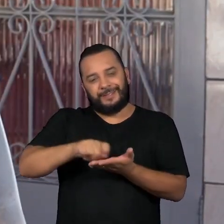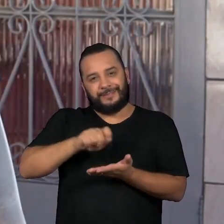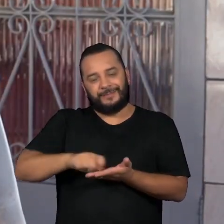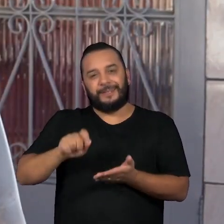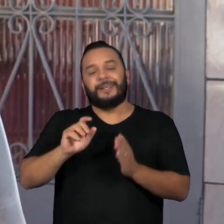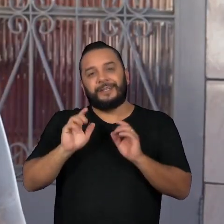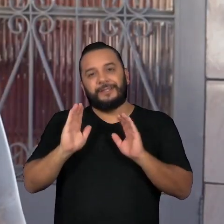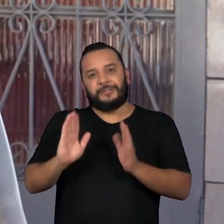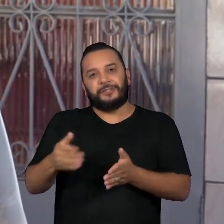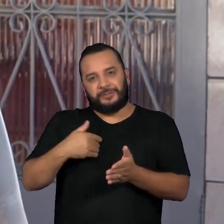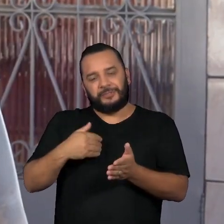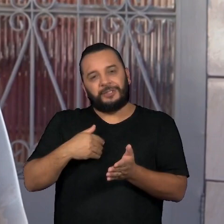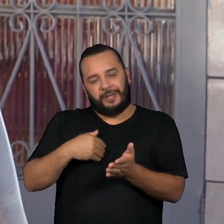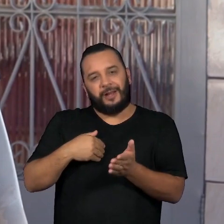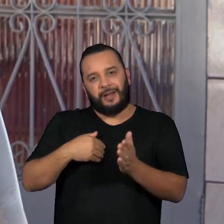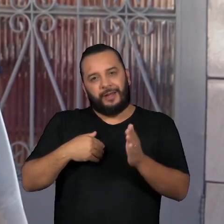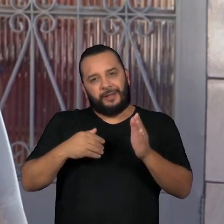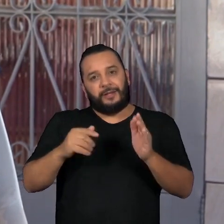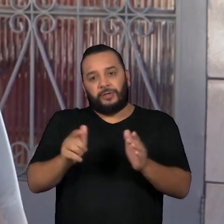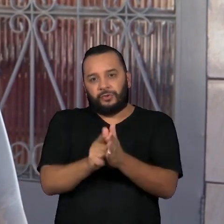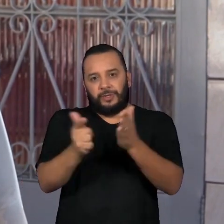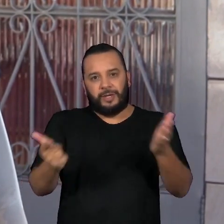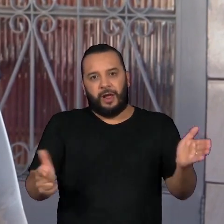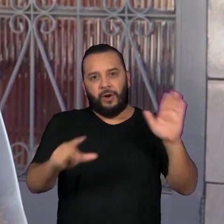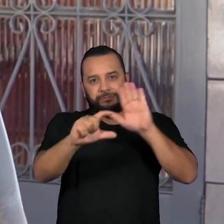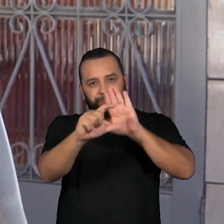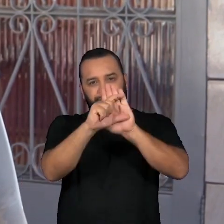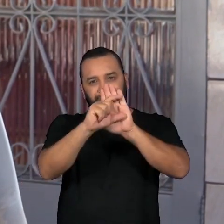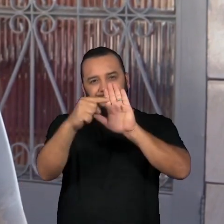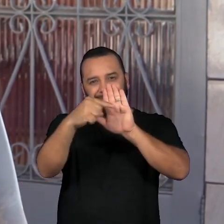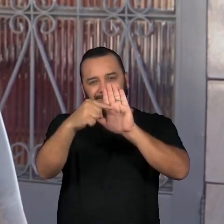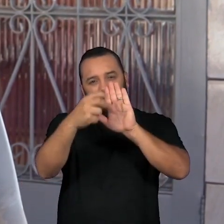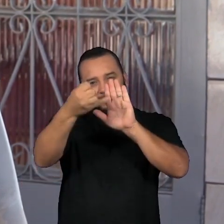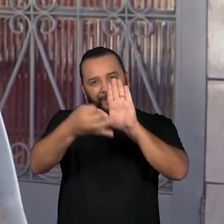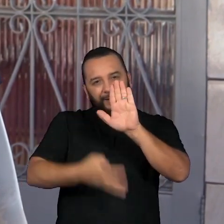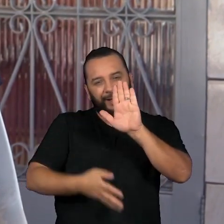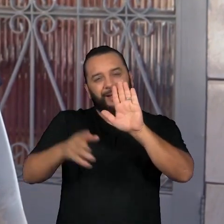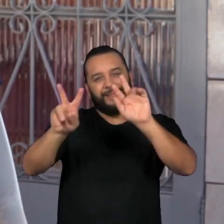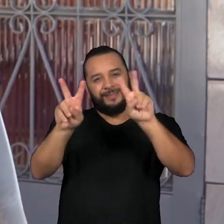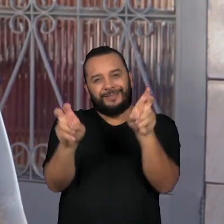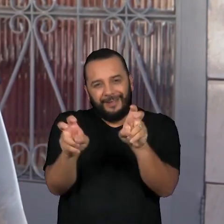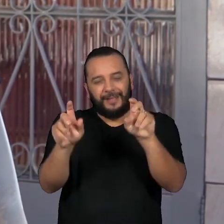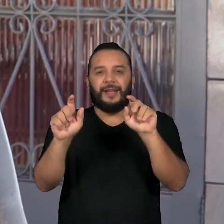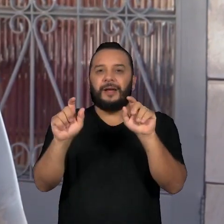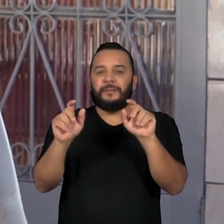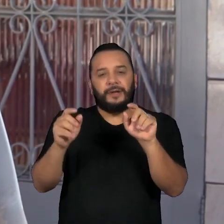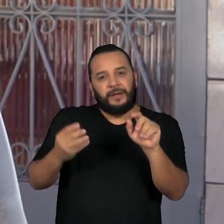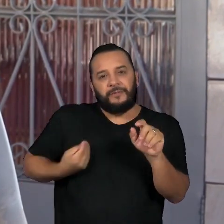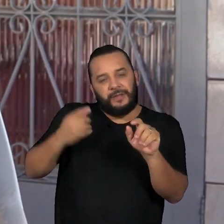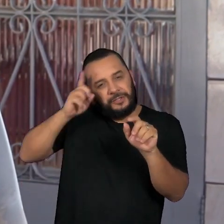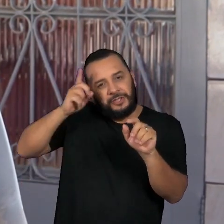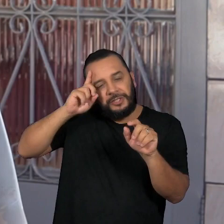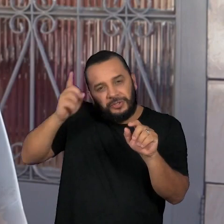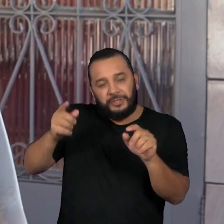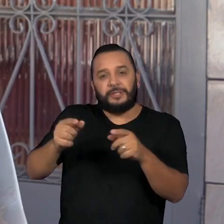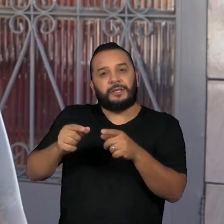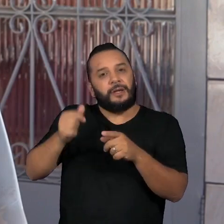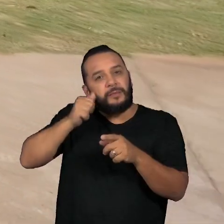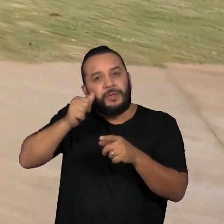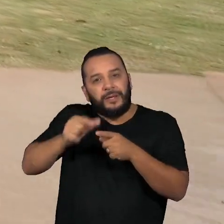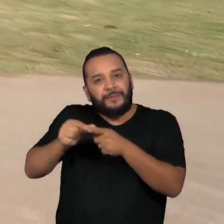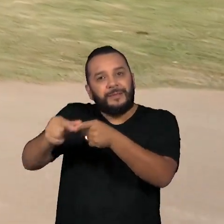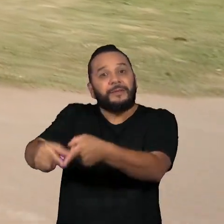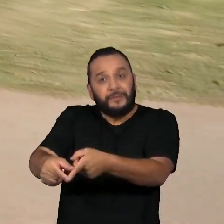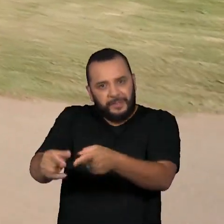que saiu no jornal Folha de São Paulo, para falar um pouco sobre o cotidiano, as questões que envolviam as mulheres da periferia